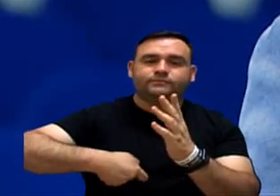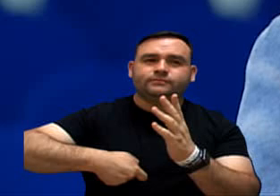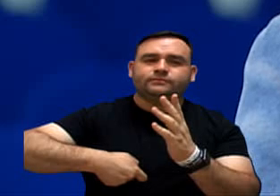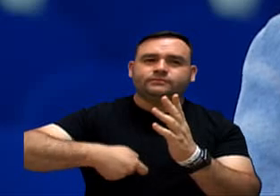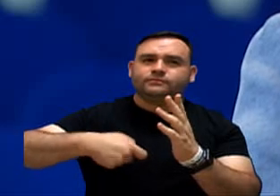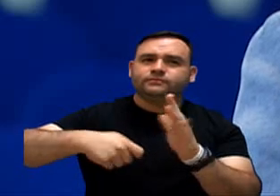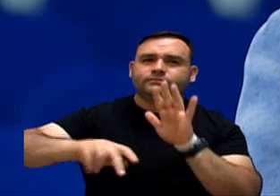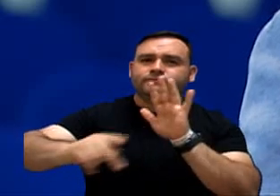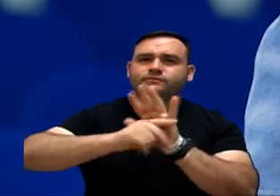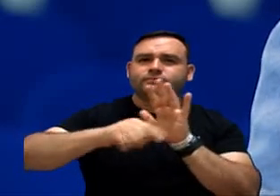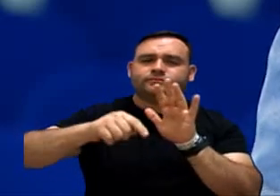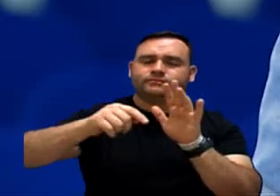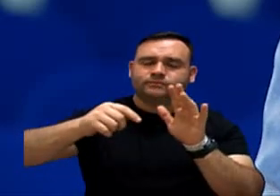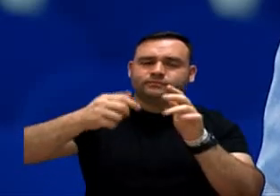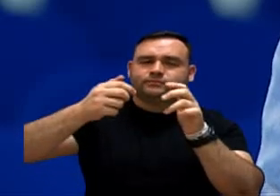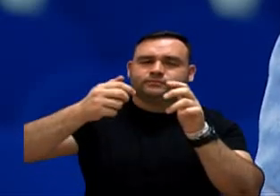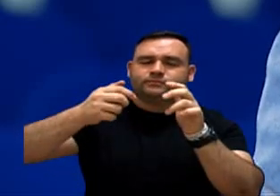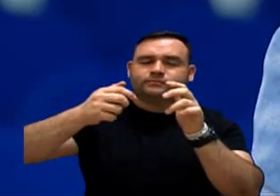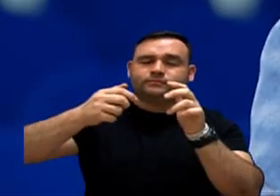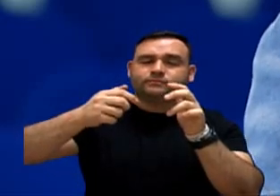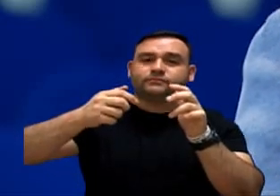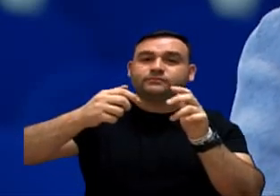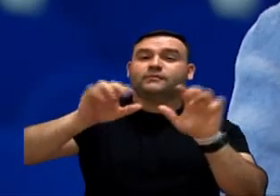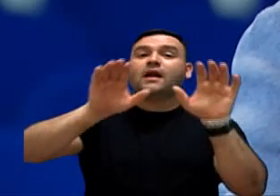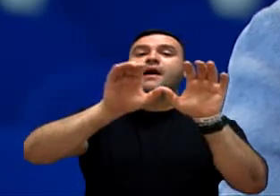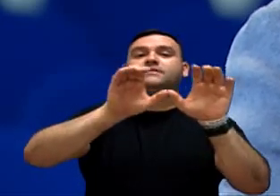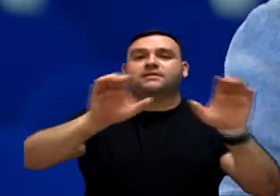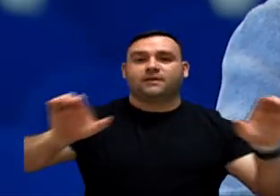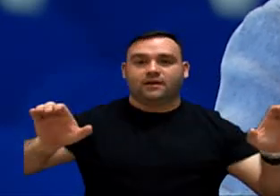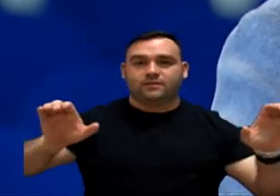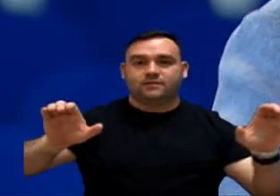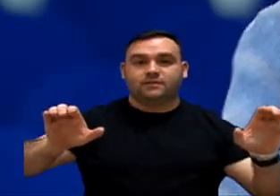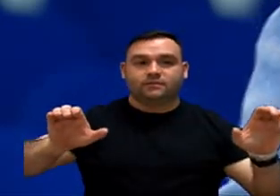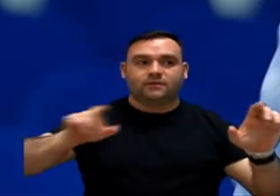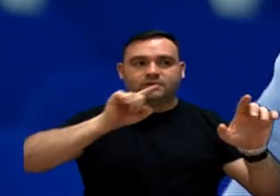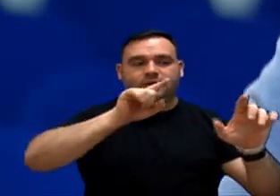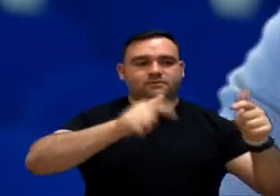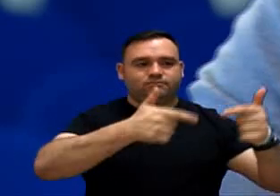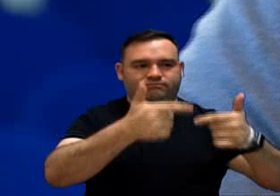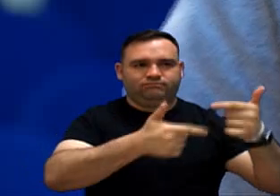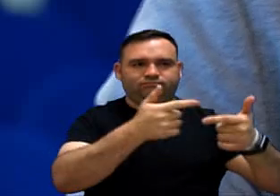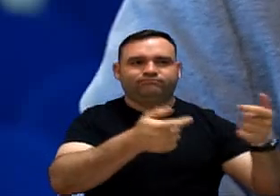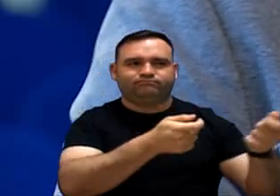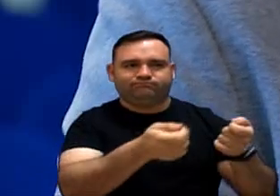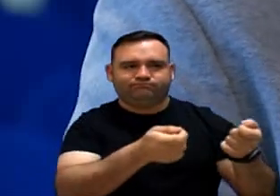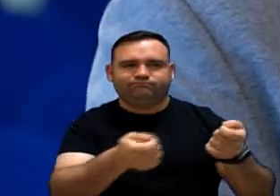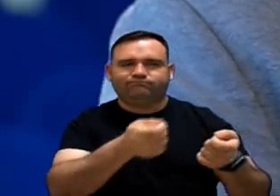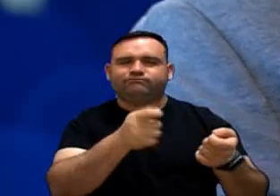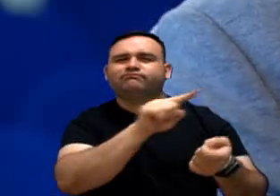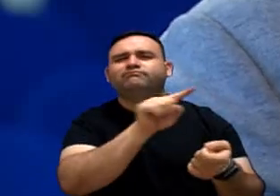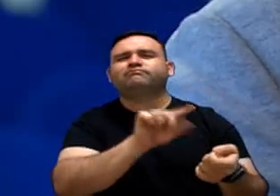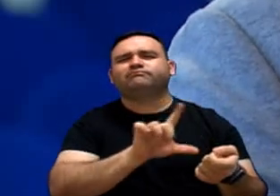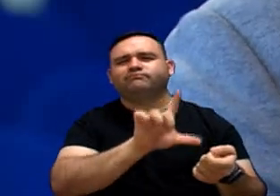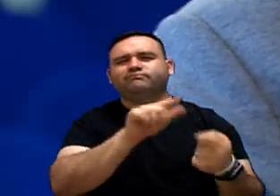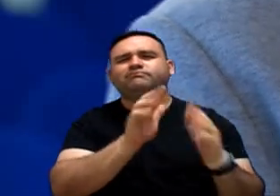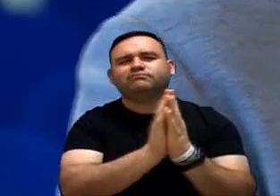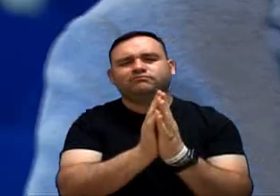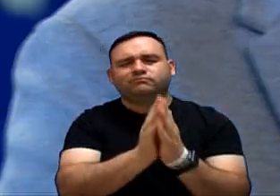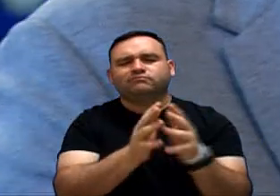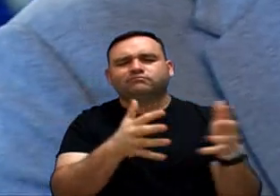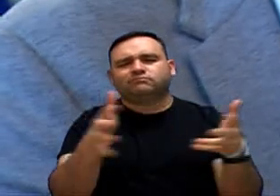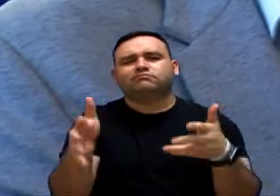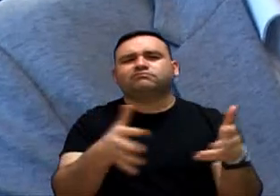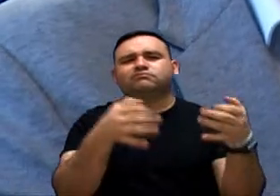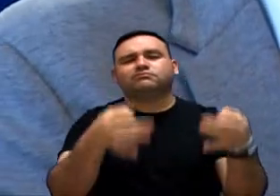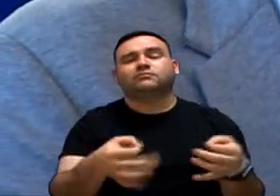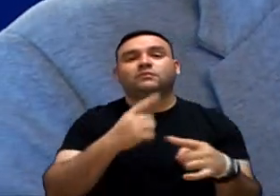expressa da Santa Casa na condução daqueles trabalhos, que faça essa condução,